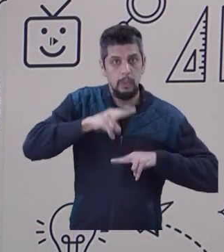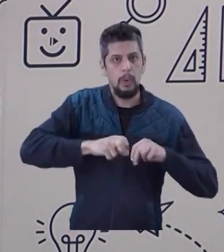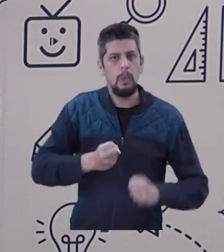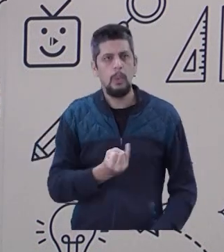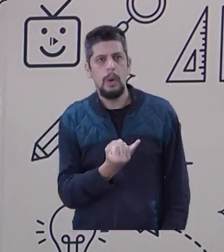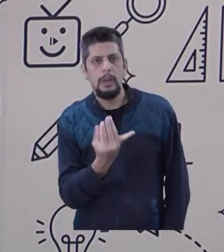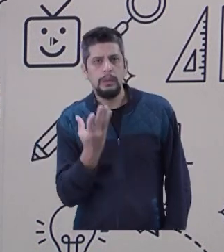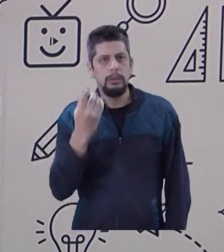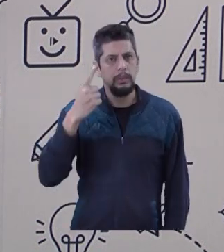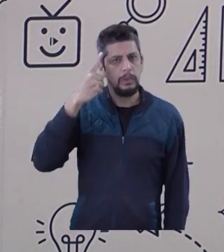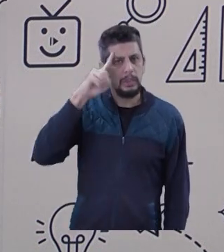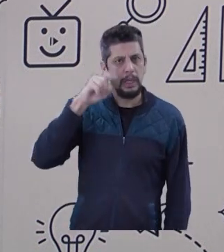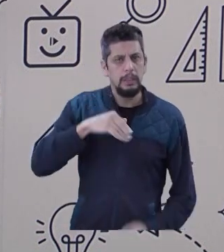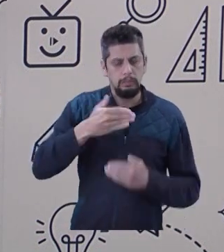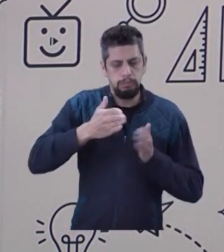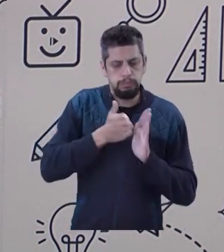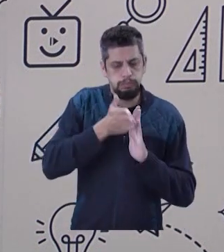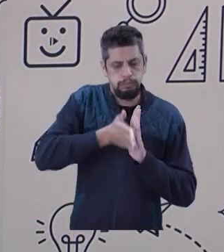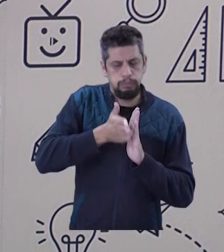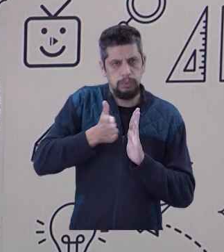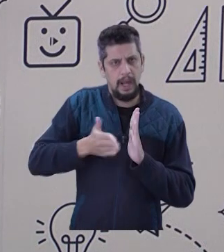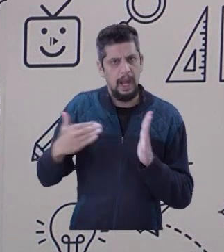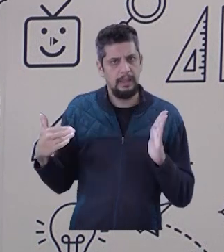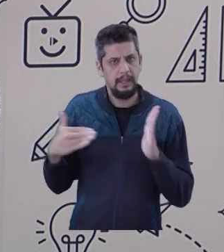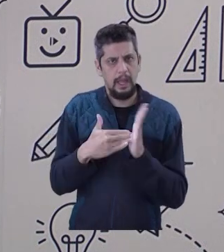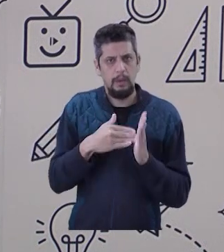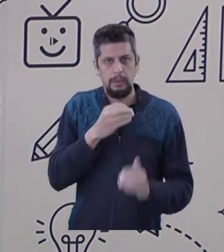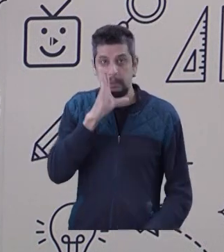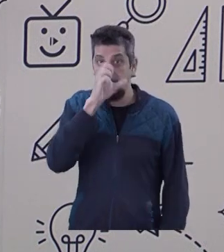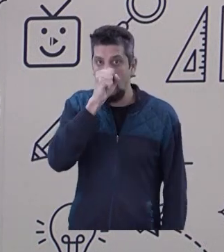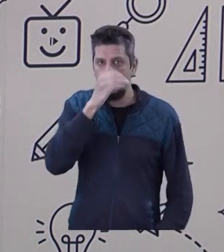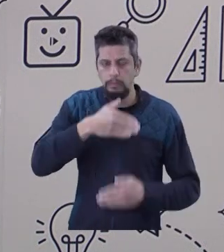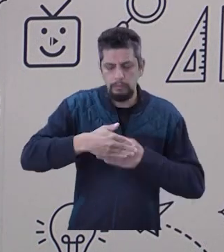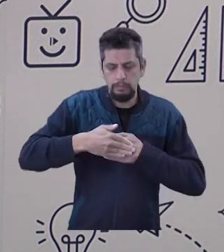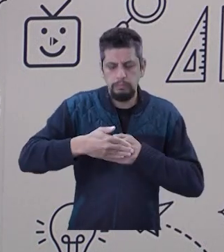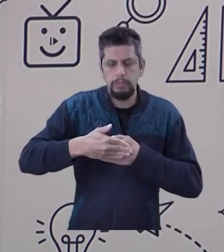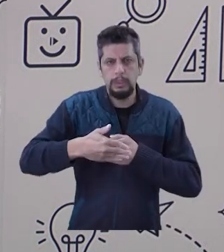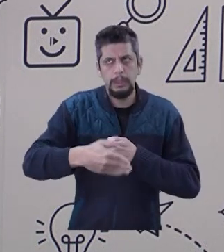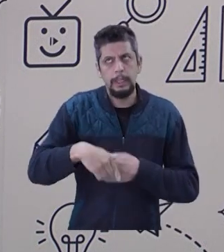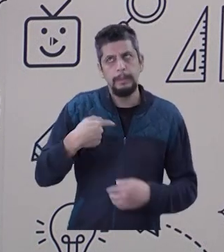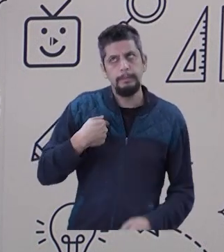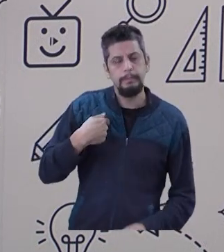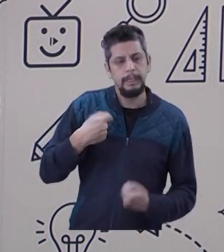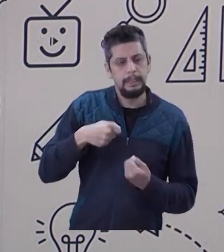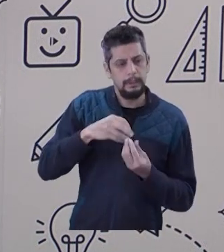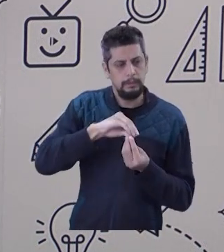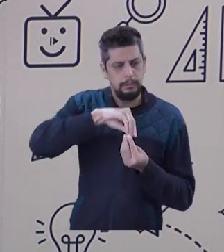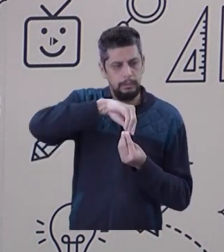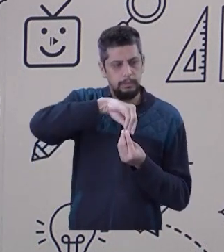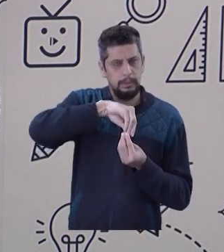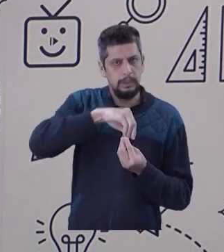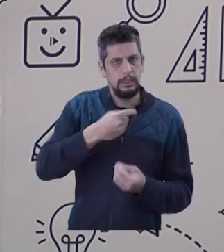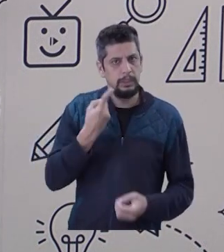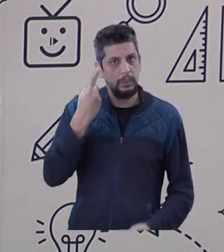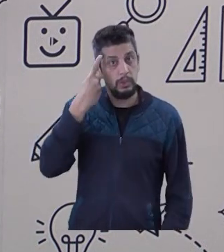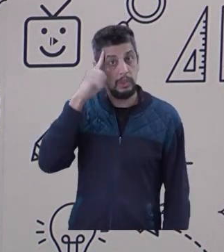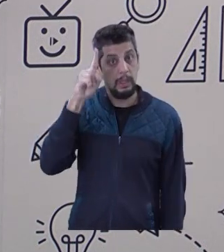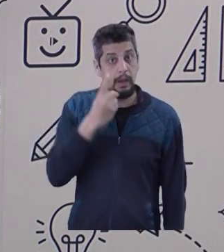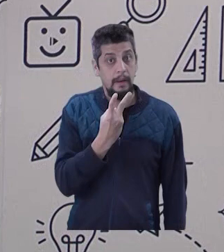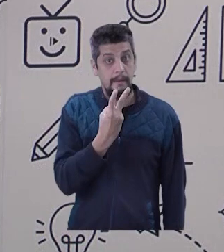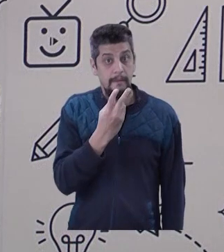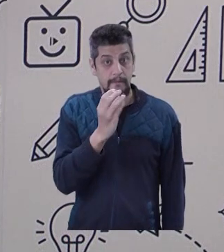junho, quantos dias irão passar até o próximo sábado? Isso. Então, eu preciso achar no calendário